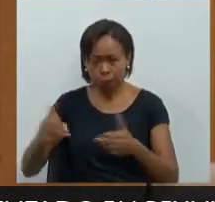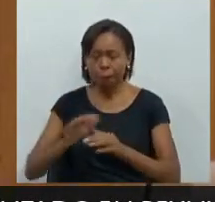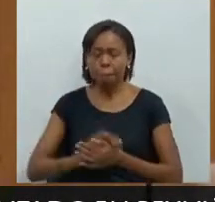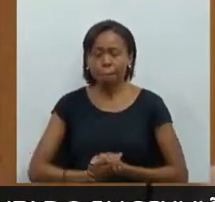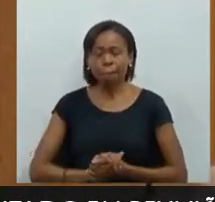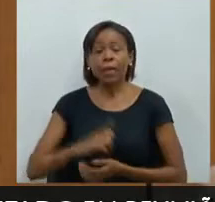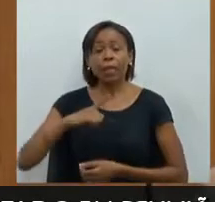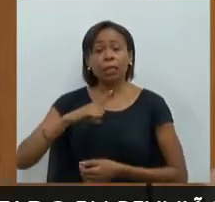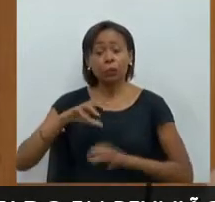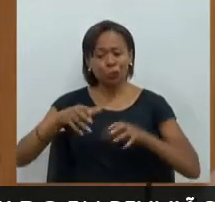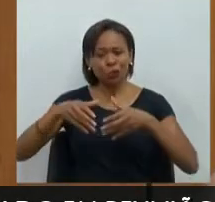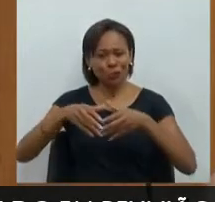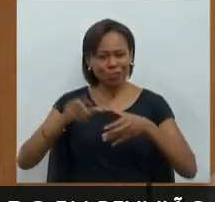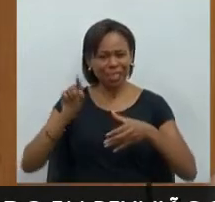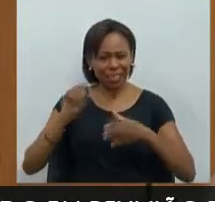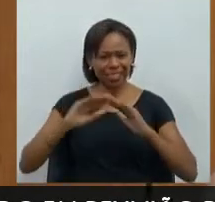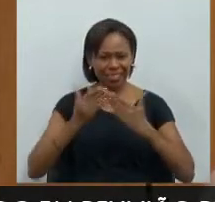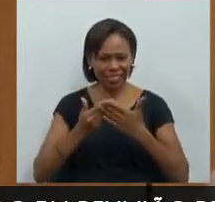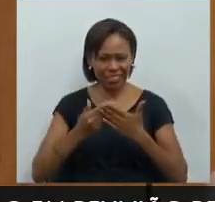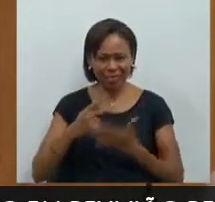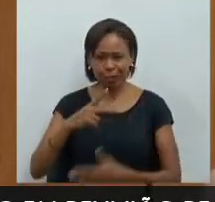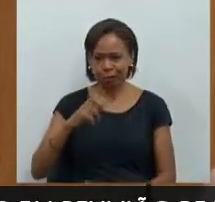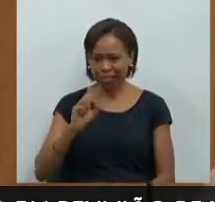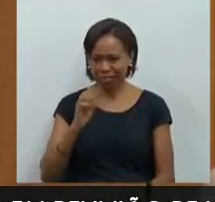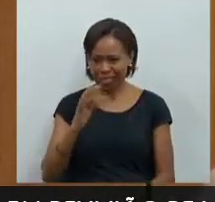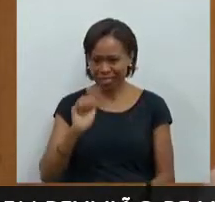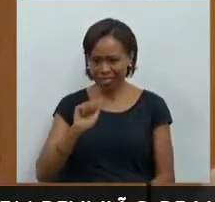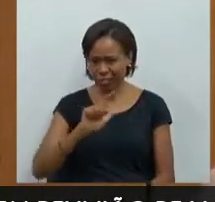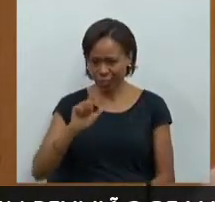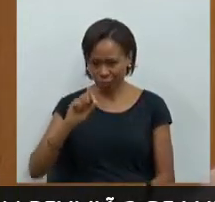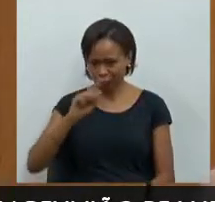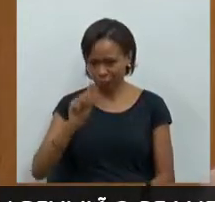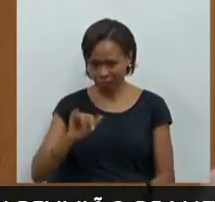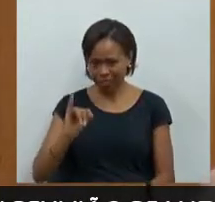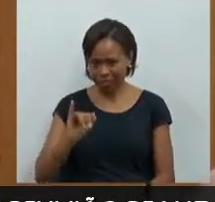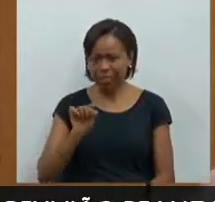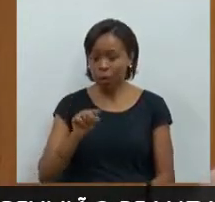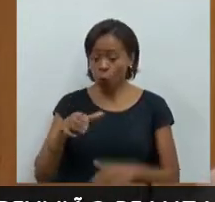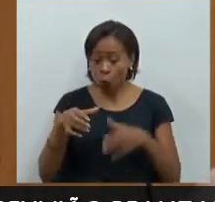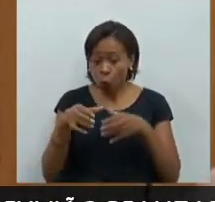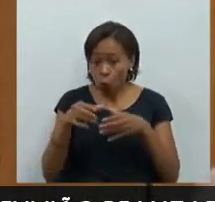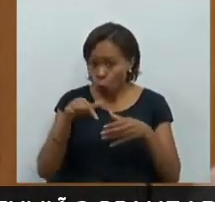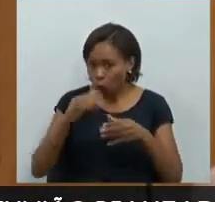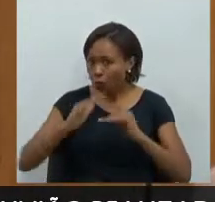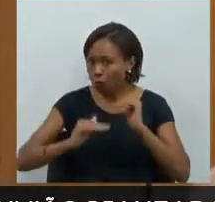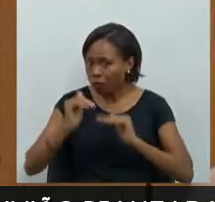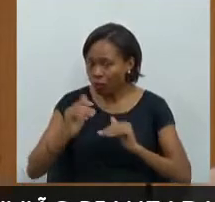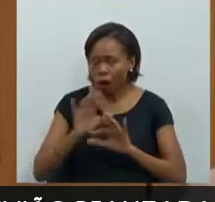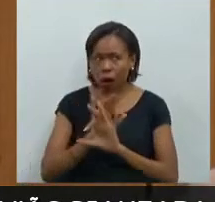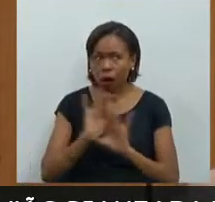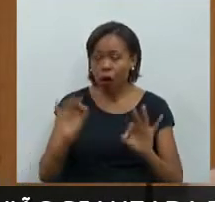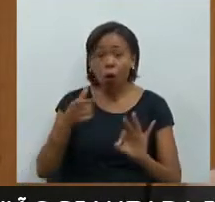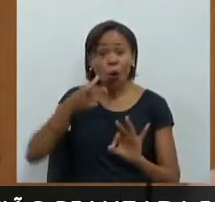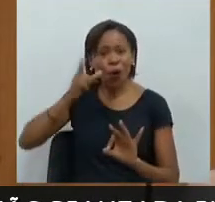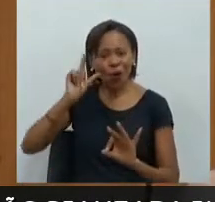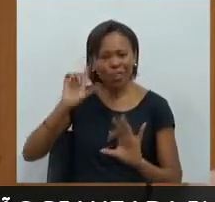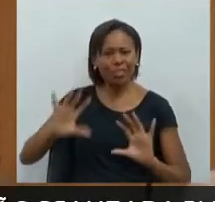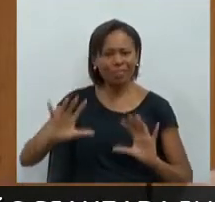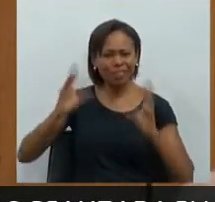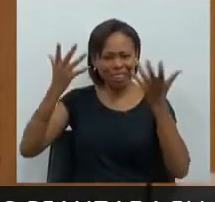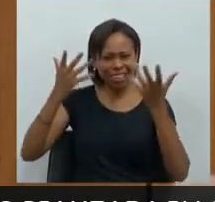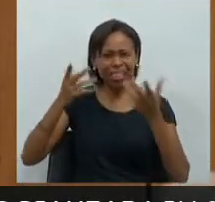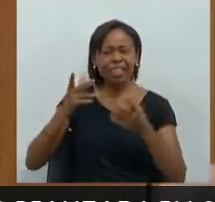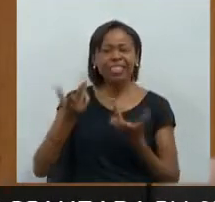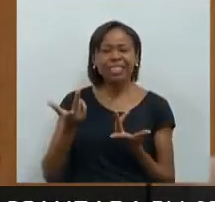é muito 10. Ontem nós tivemos uma apresentação de Páscoa lá, maravilhosa, onde